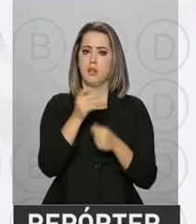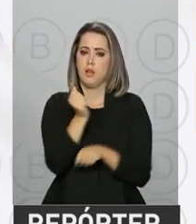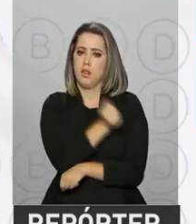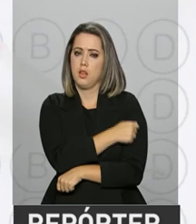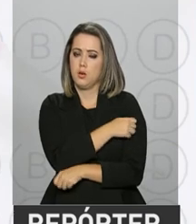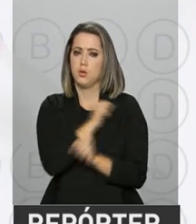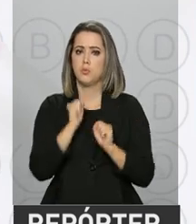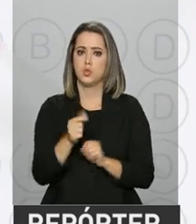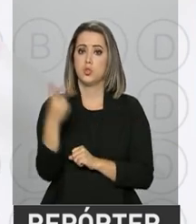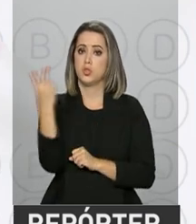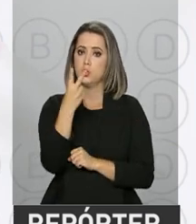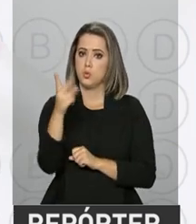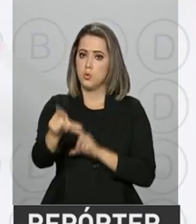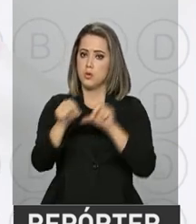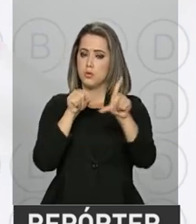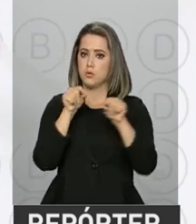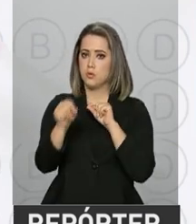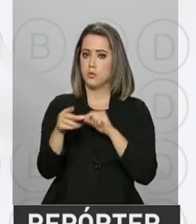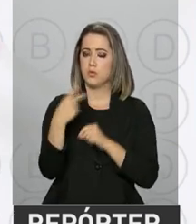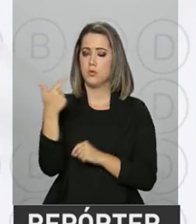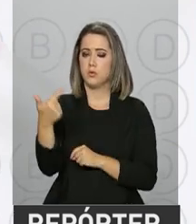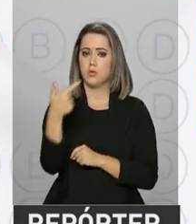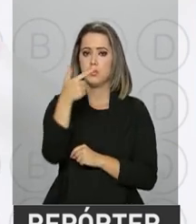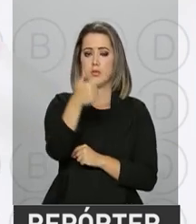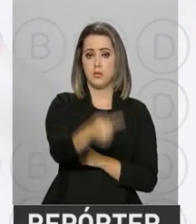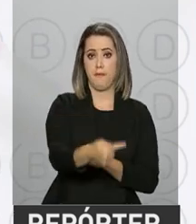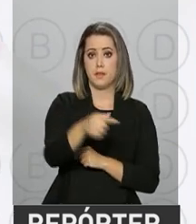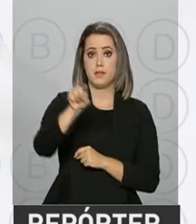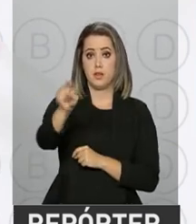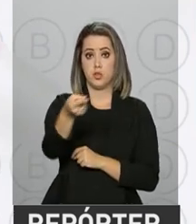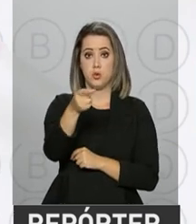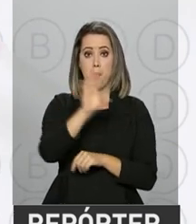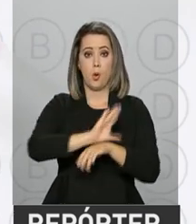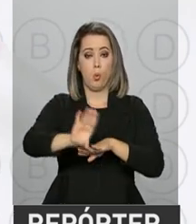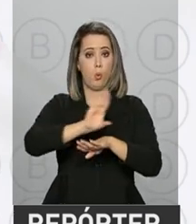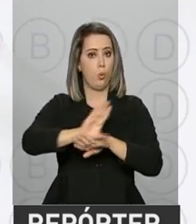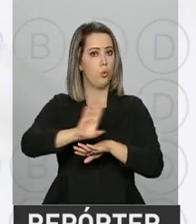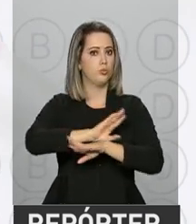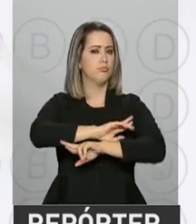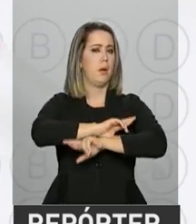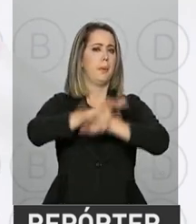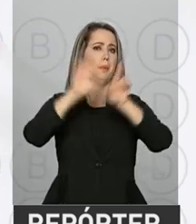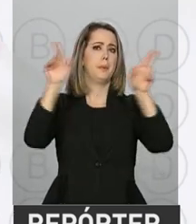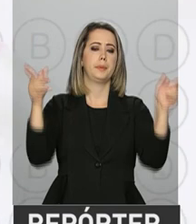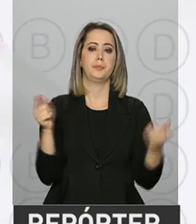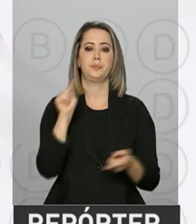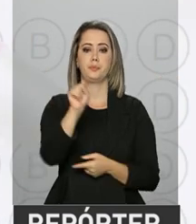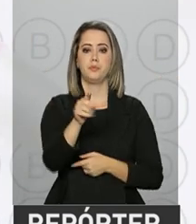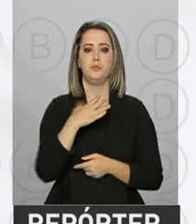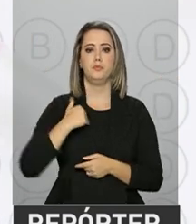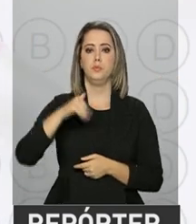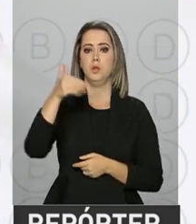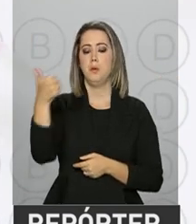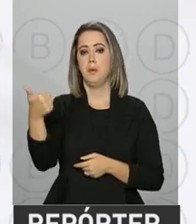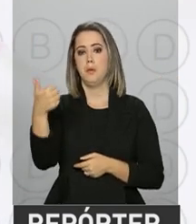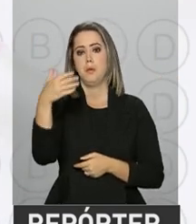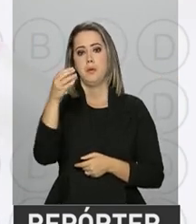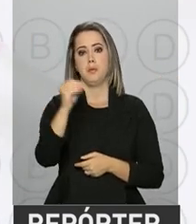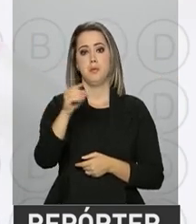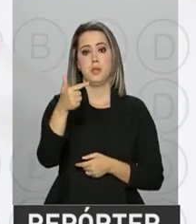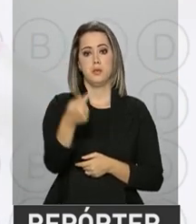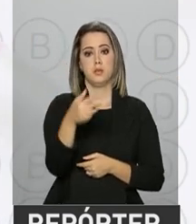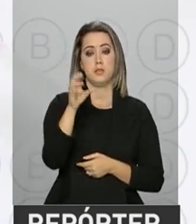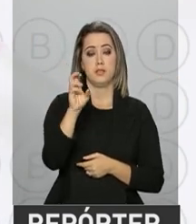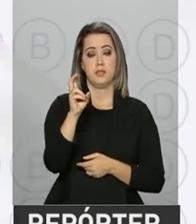selecionar até duas entre as 27 mil opções. 1.076 instituições privadas de educação superior